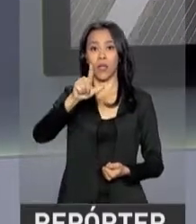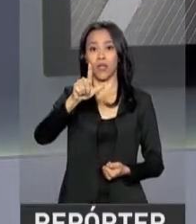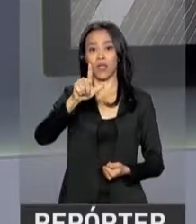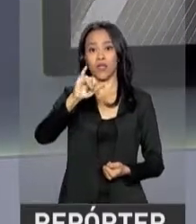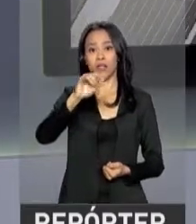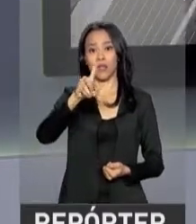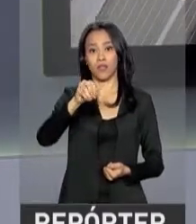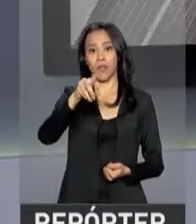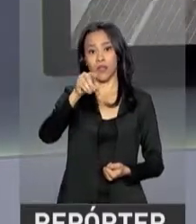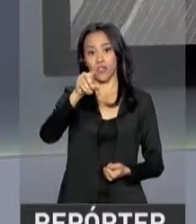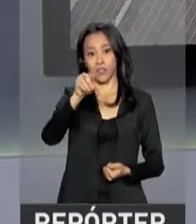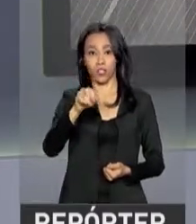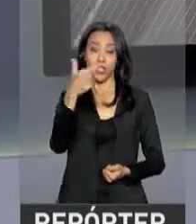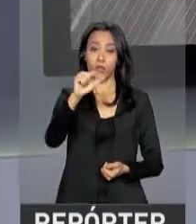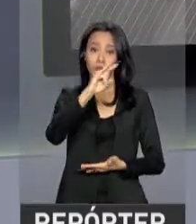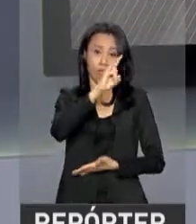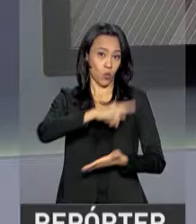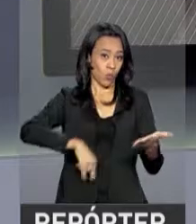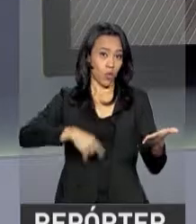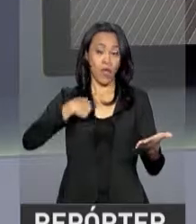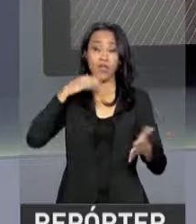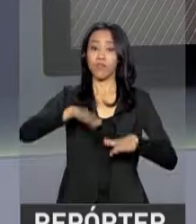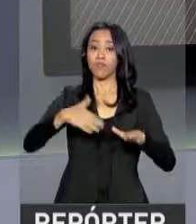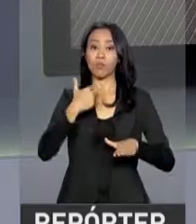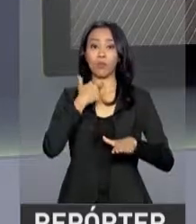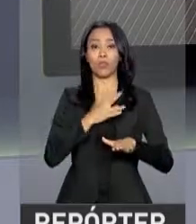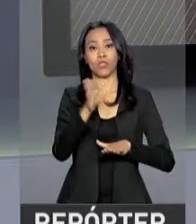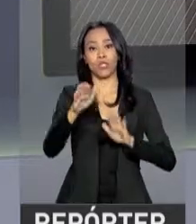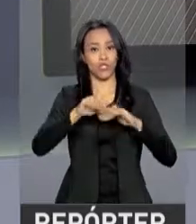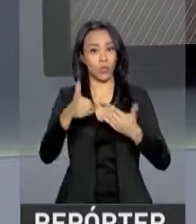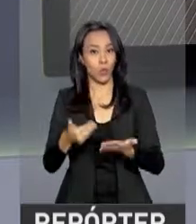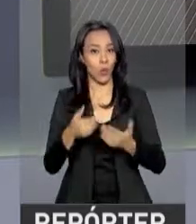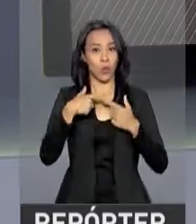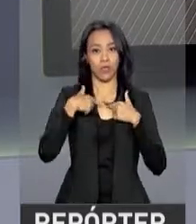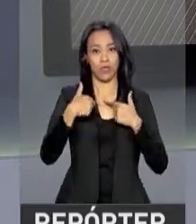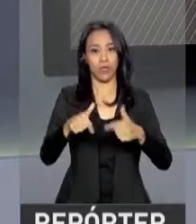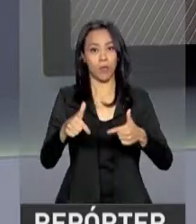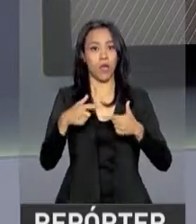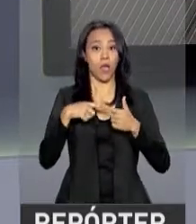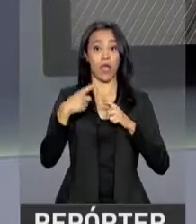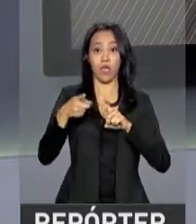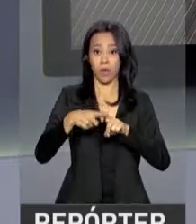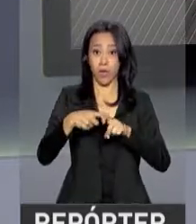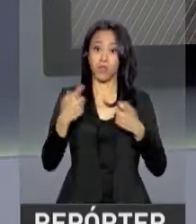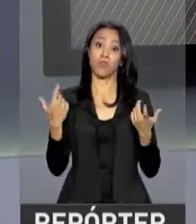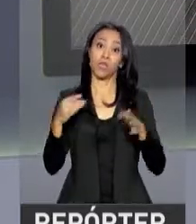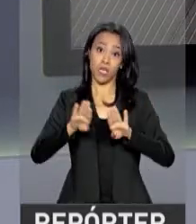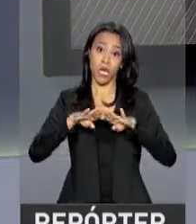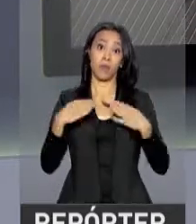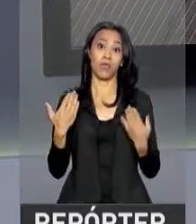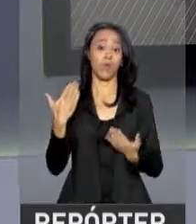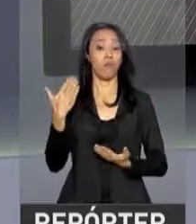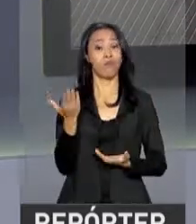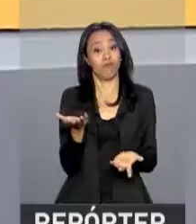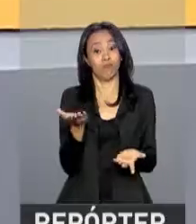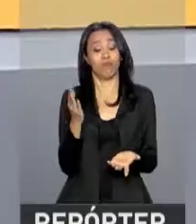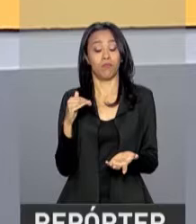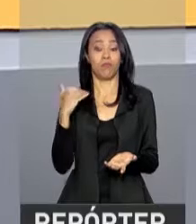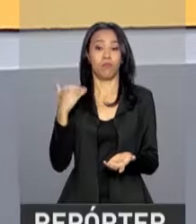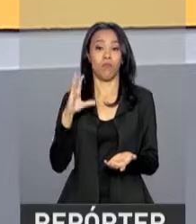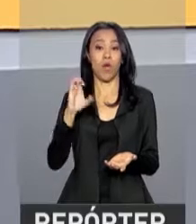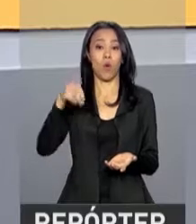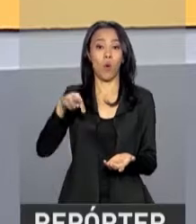vezes elas são impedidas de ir à escola consultar um médico trabalhar e até abrir abrir uma conta bancária